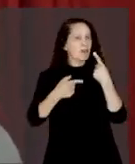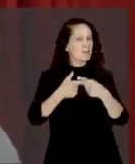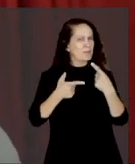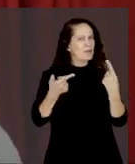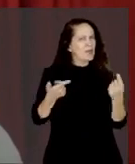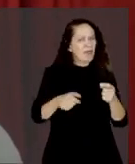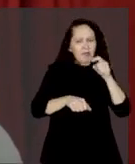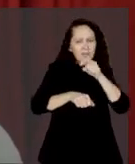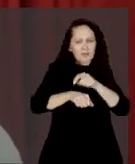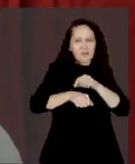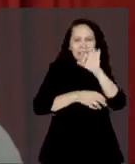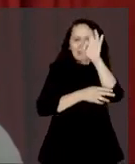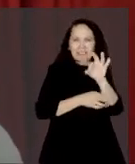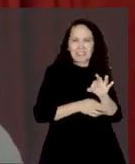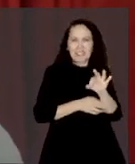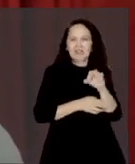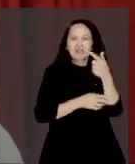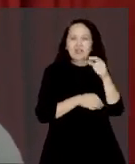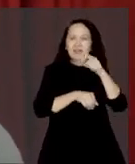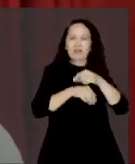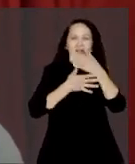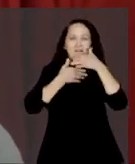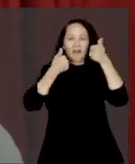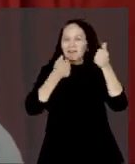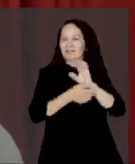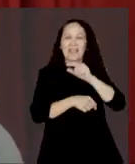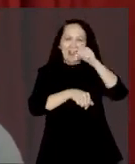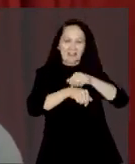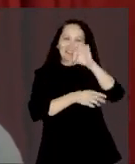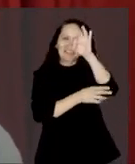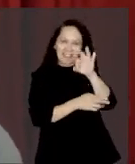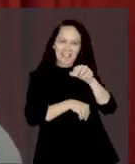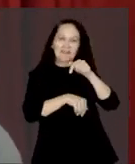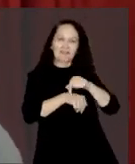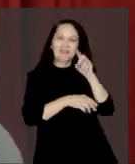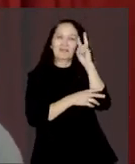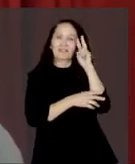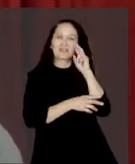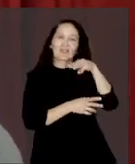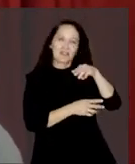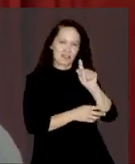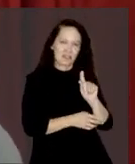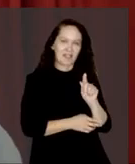contada ao nosso povo, aos nossos jovens, aos nossos estudantes.